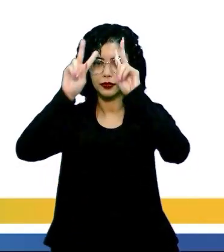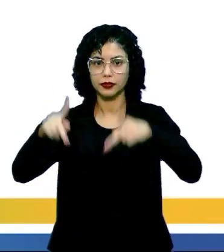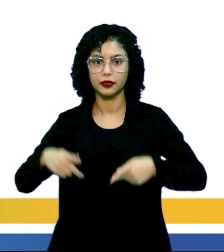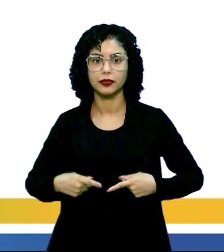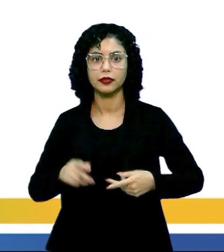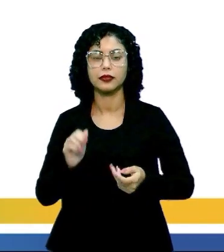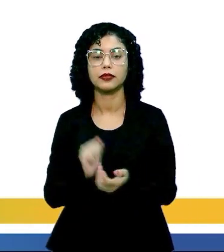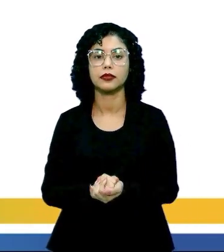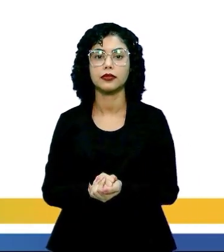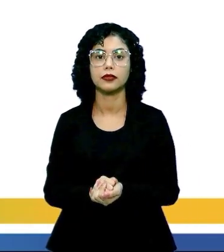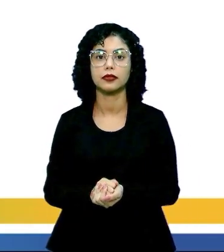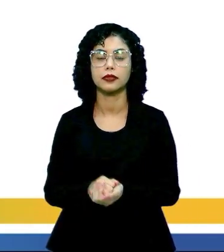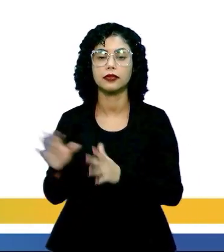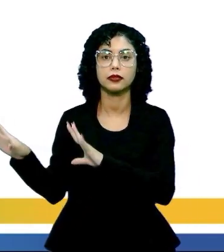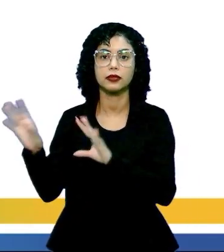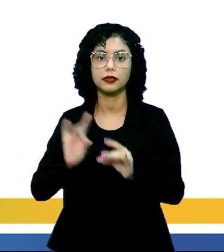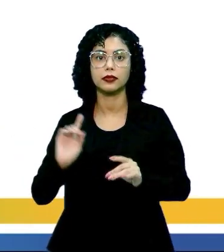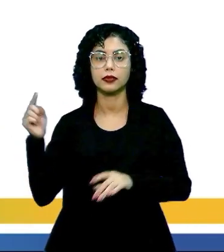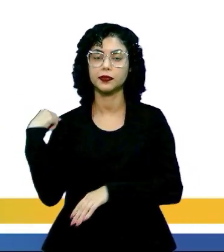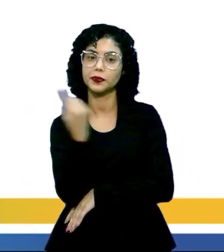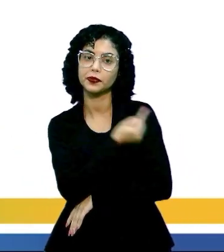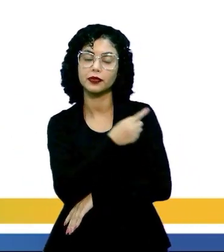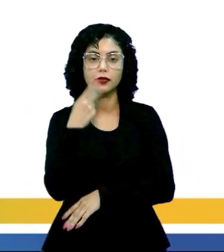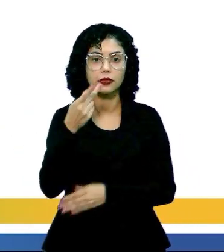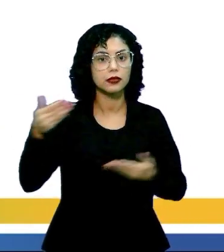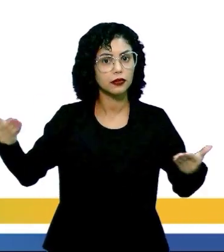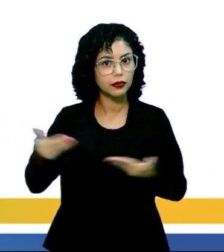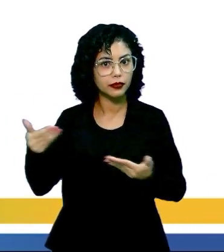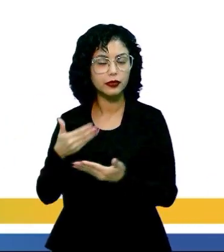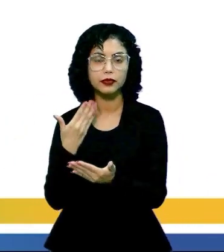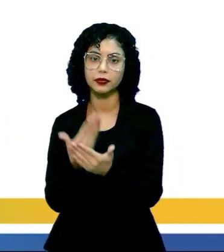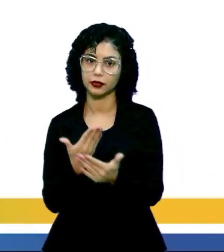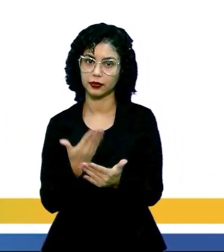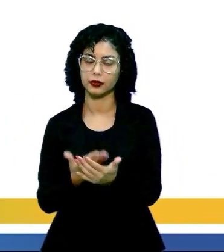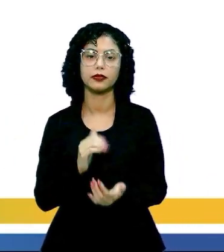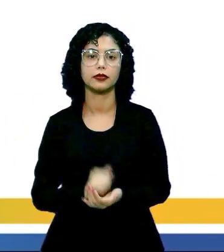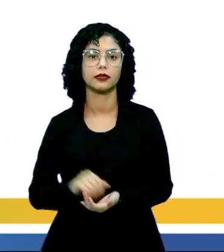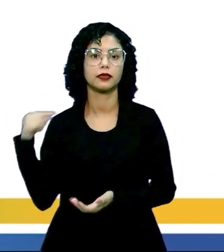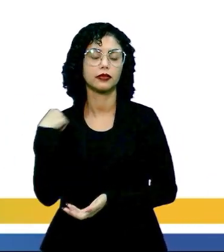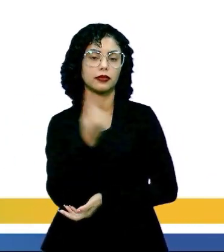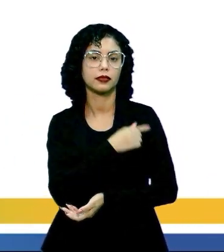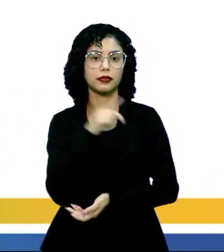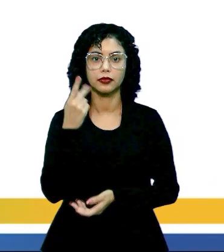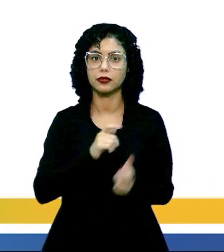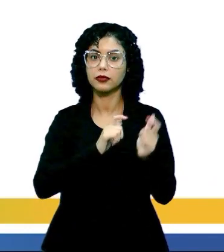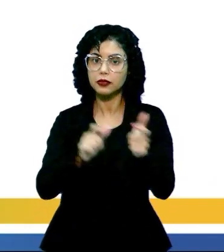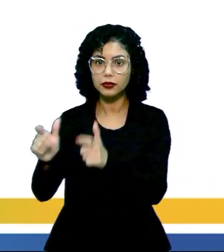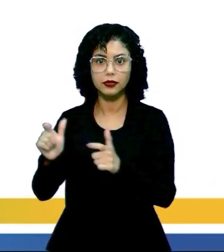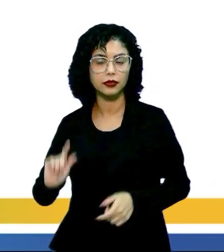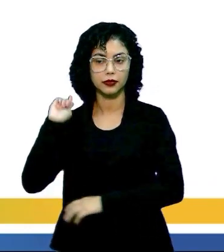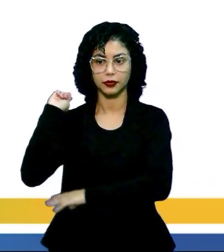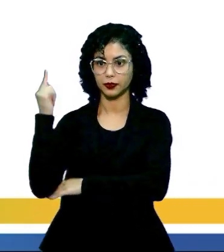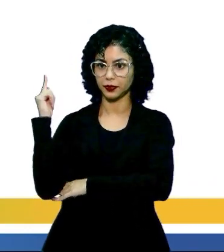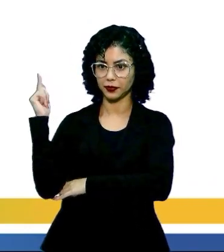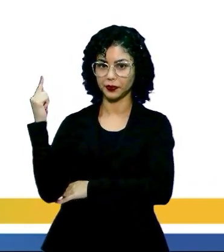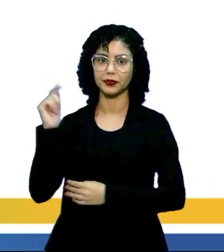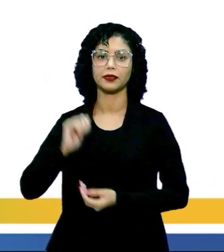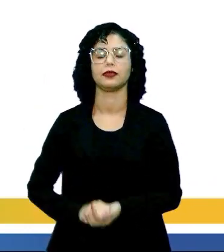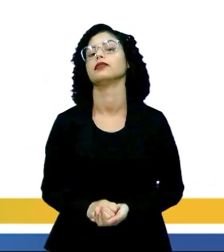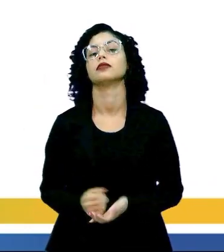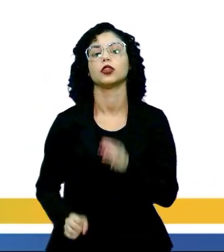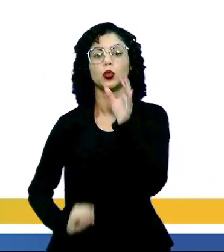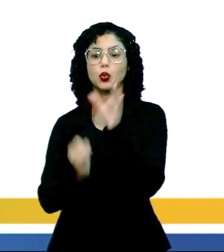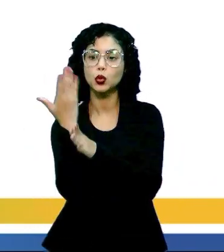lá? Eu trouxe para vocês o que nós vamos falar hoje na nossa aula, né? Nós vamos falar sobre a localização geográfica, né?